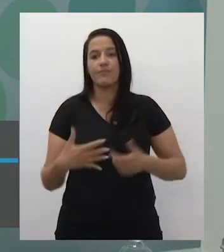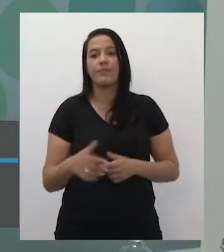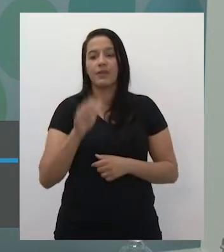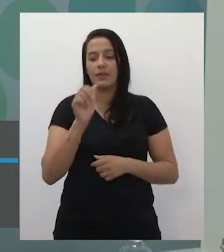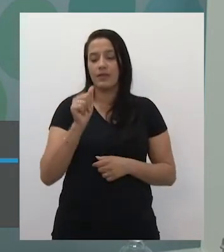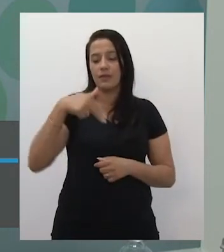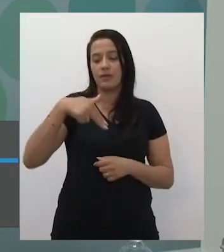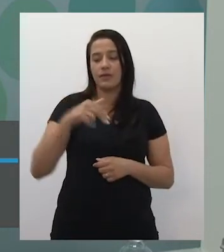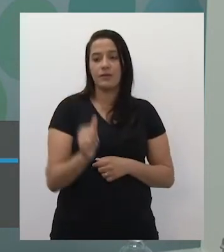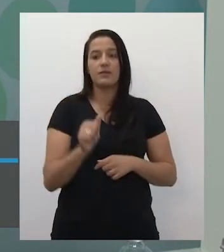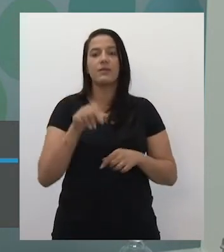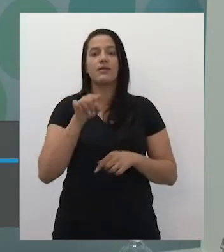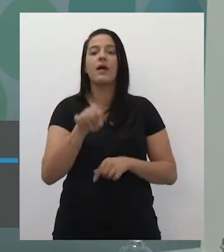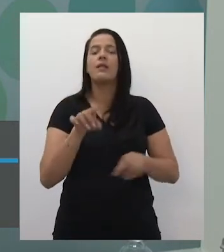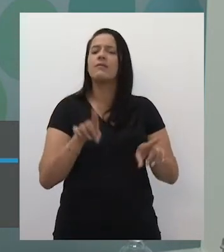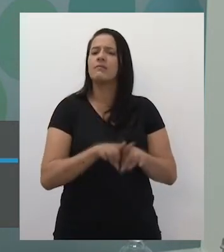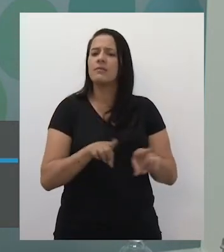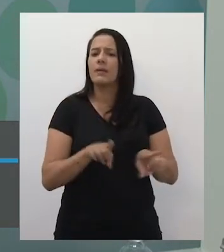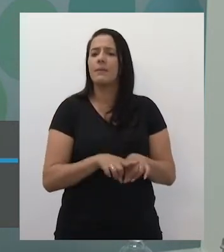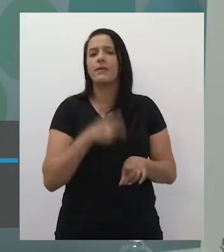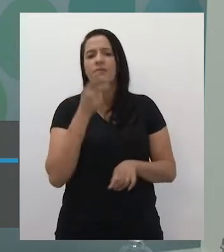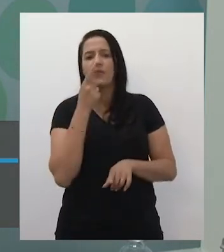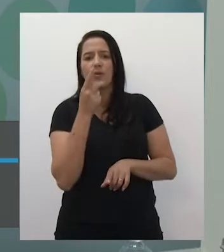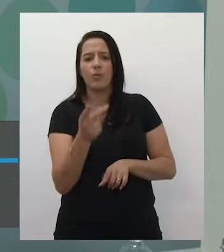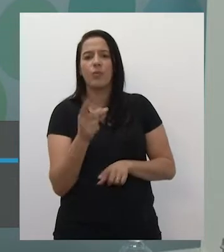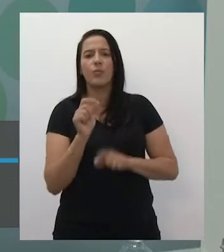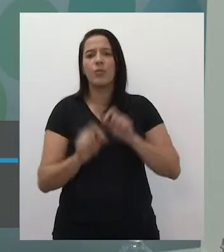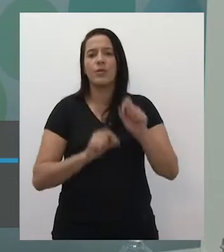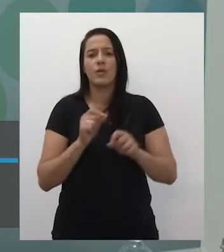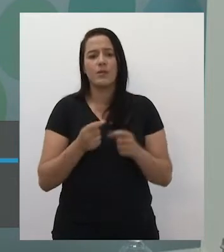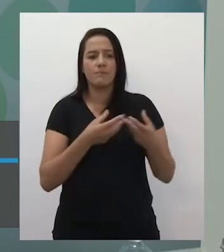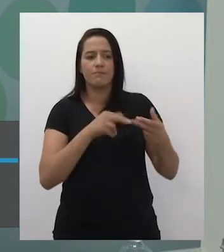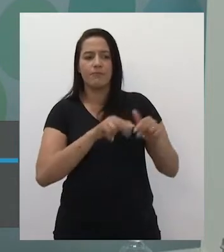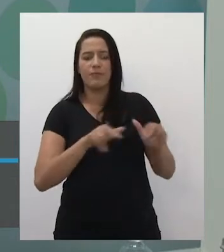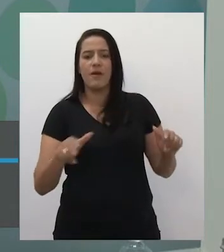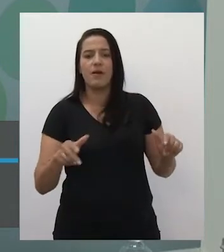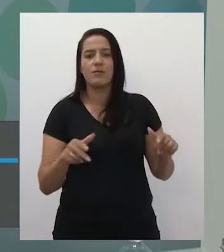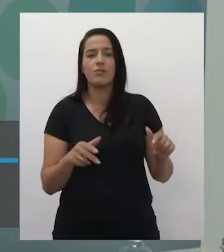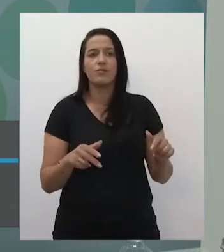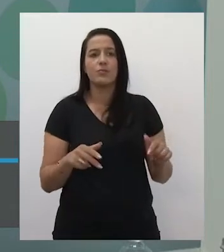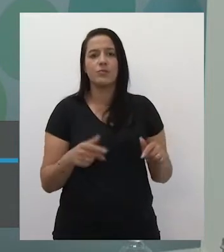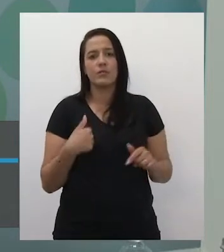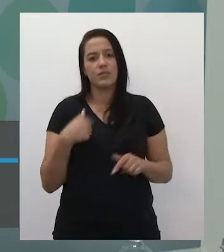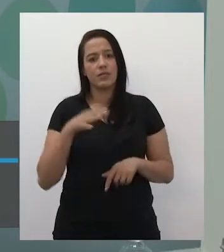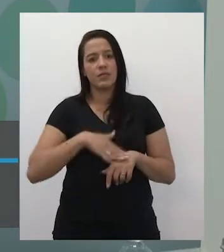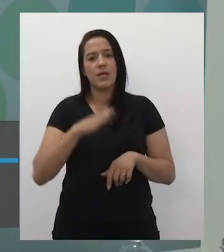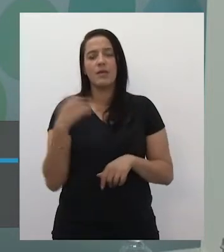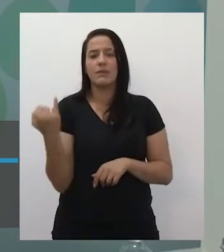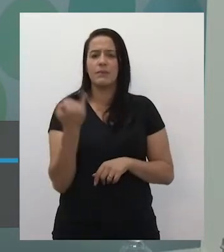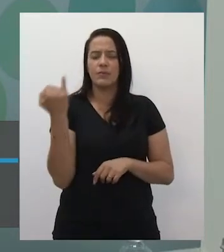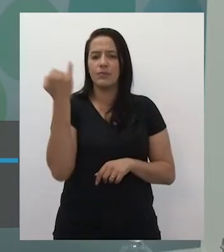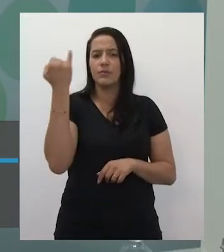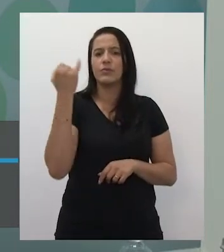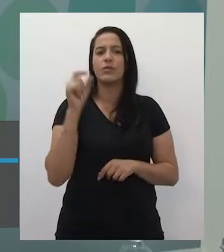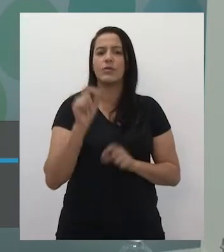boa vontade e persistência, vencemos barreira, realizamos sonhos. Muito